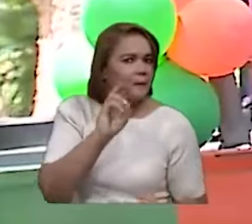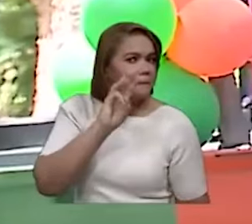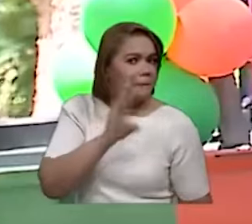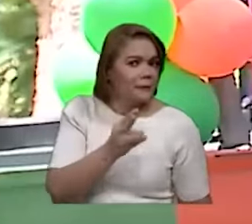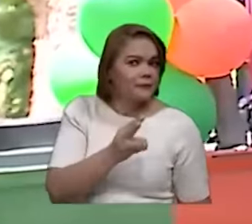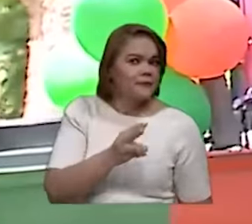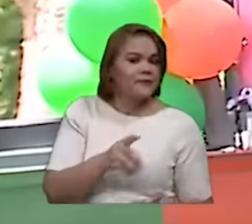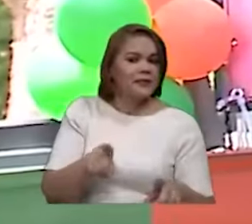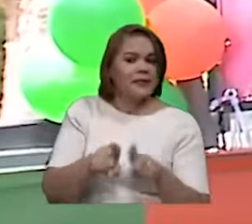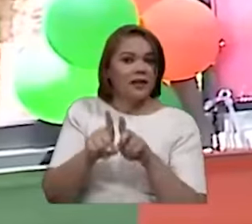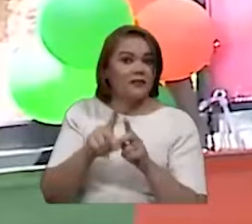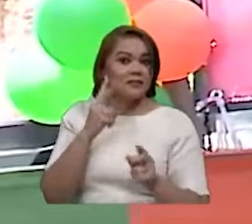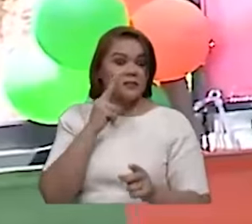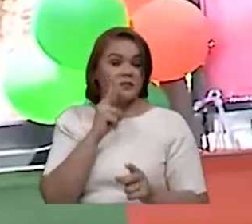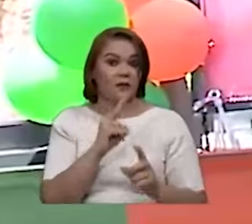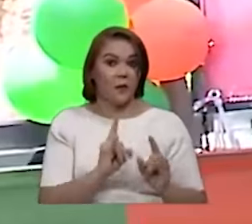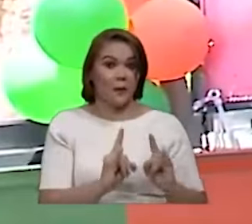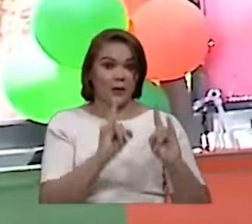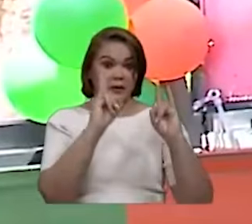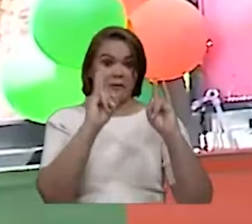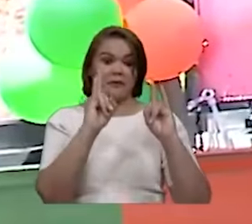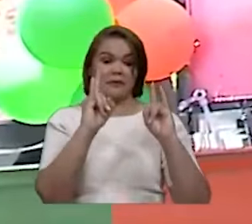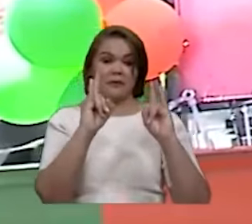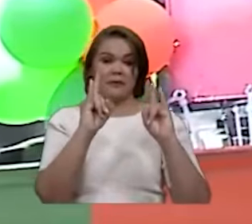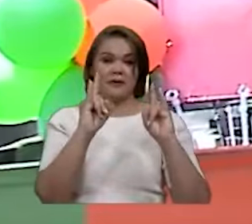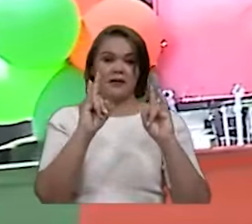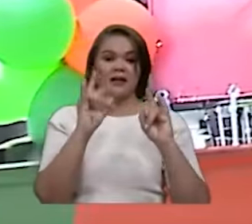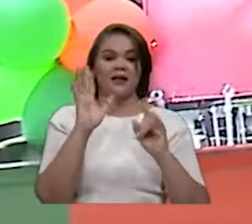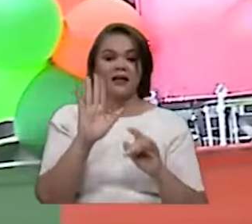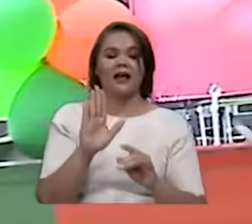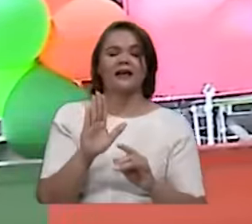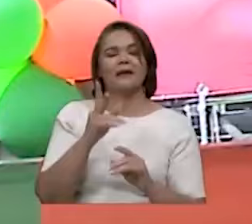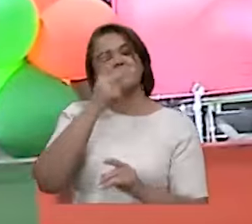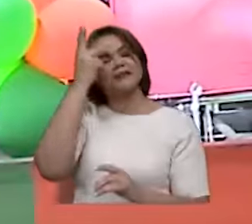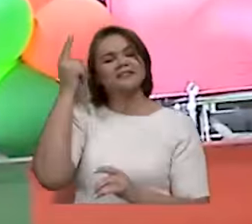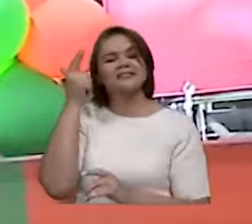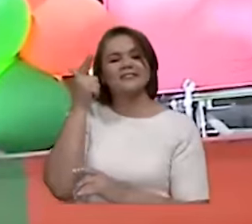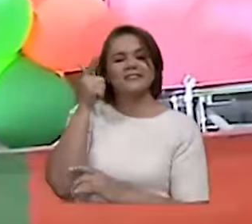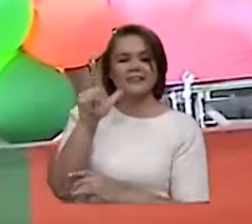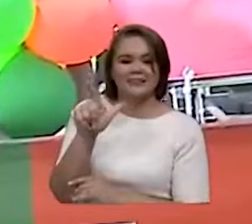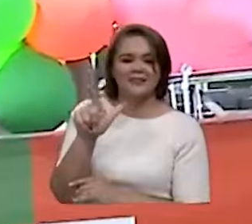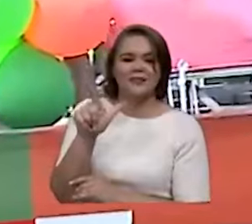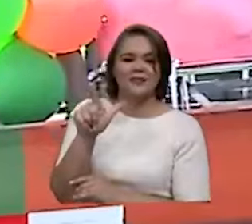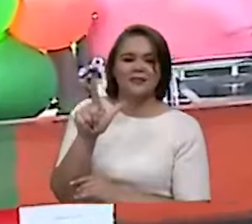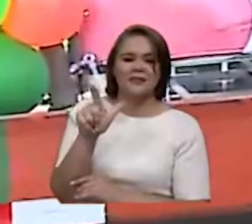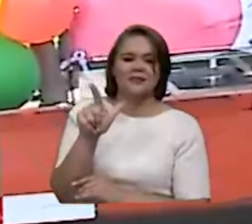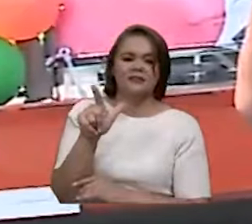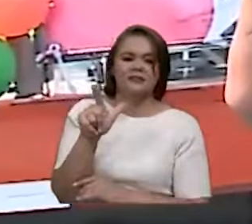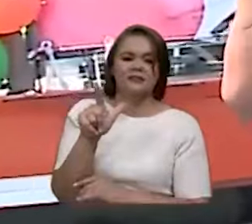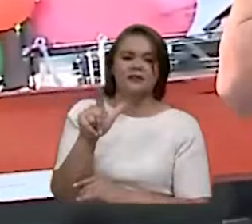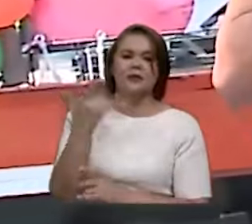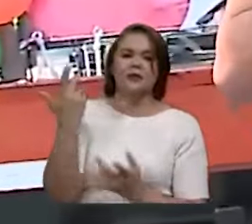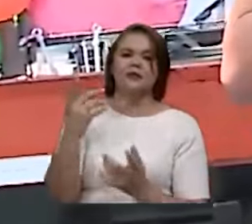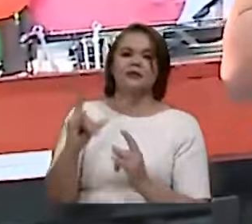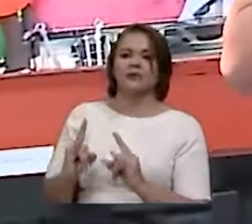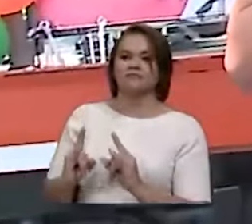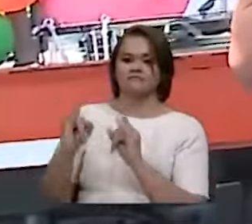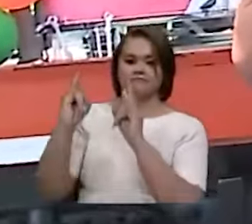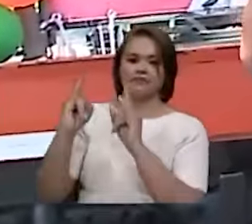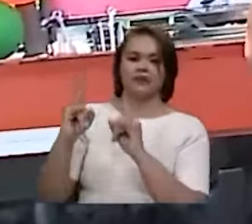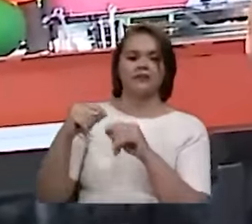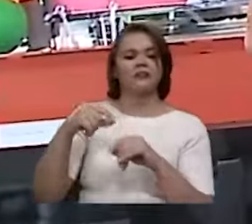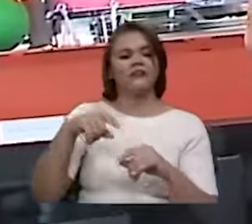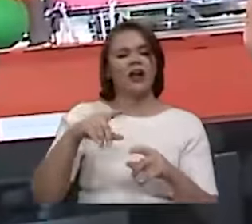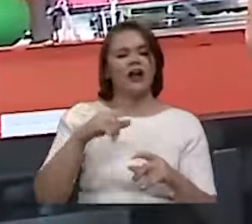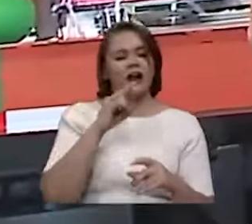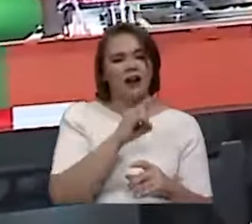vê um apartamento desse. Eu já disse que o contemplado sugerir, né? No caso que ele ganhar semana que vem, quando receber o apartamento, vai fazer um receptivo na varanda